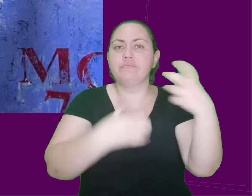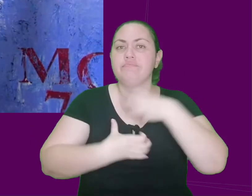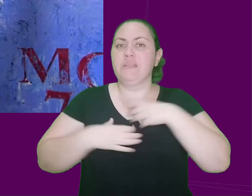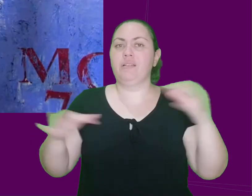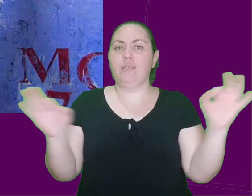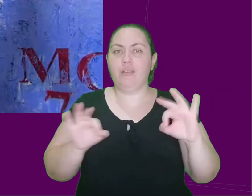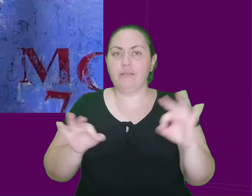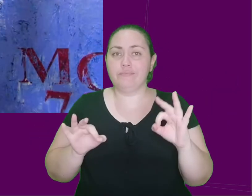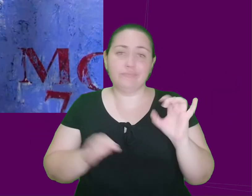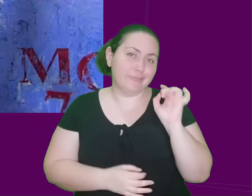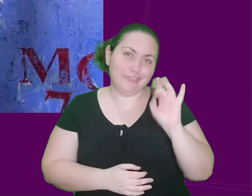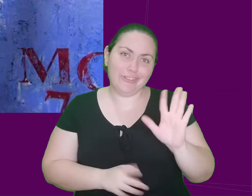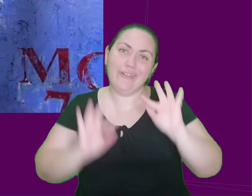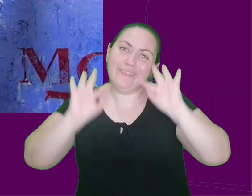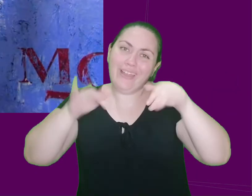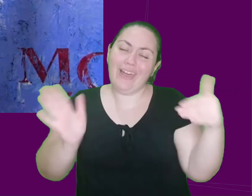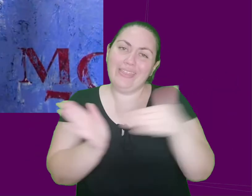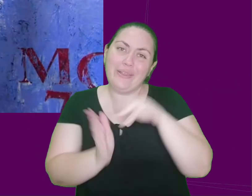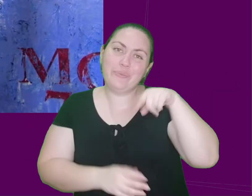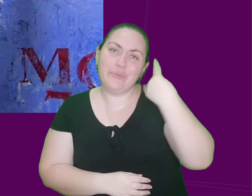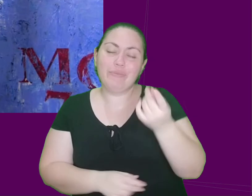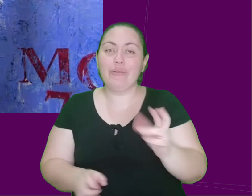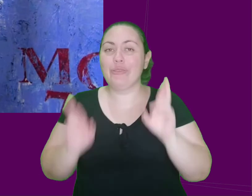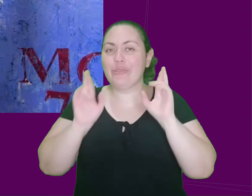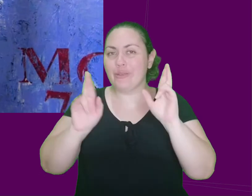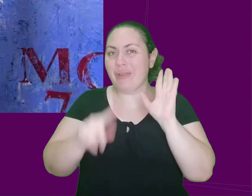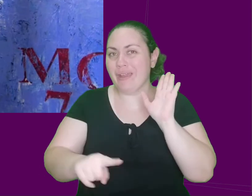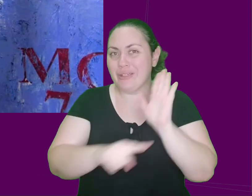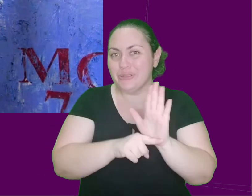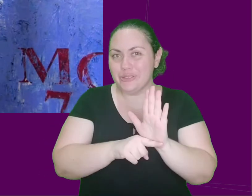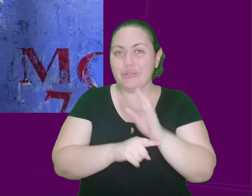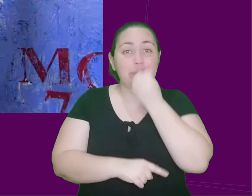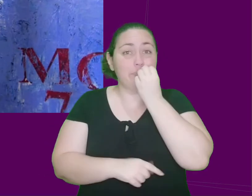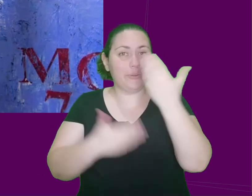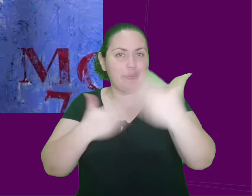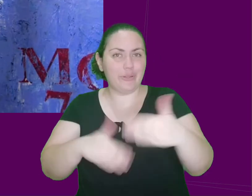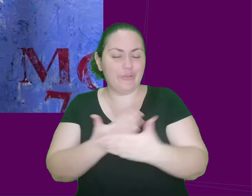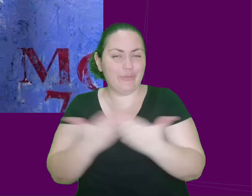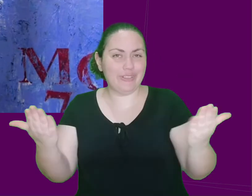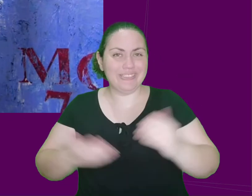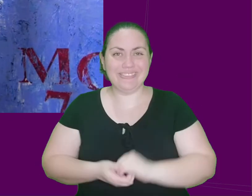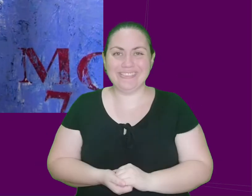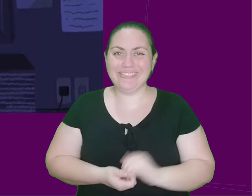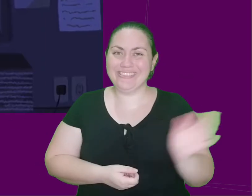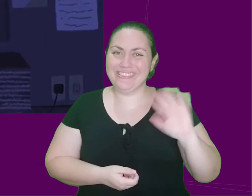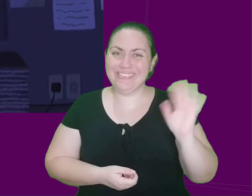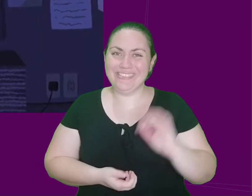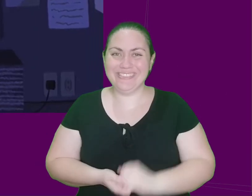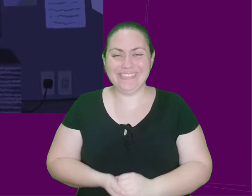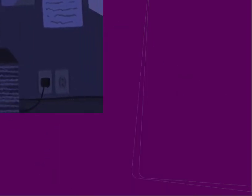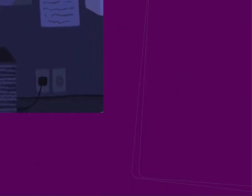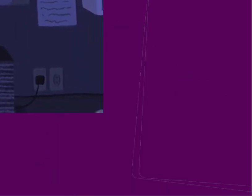aqui. Até a próxima. Espero que tenha ajudado e boa prova para todos. Tchau, tchau.